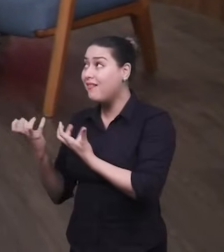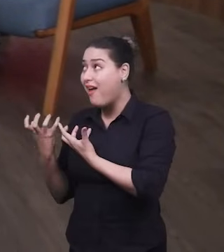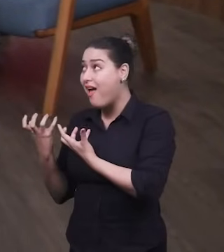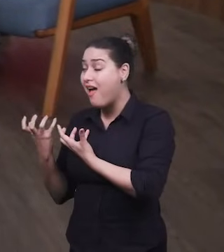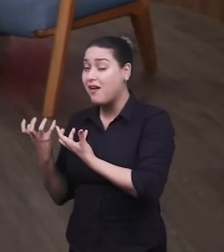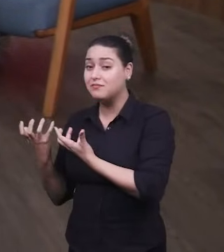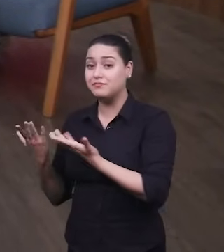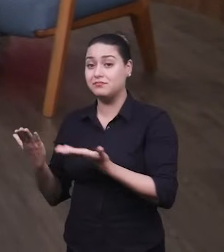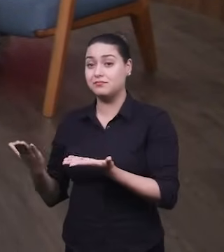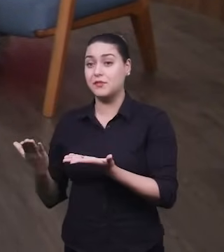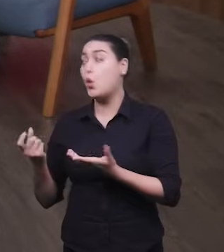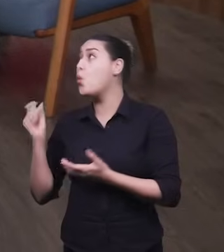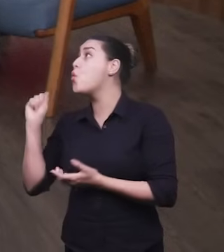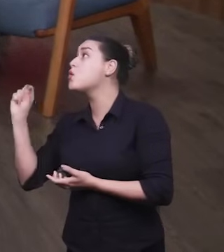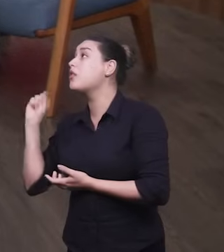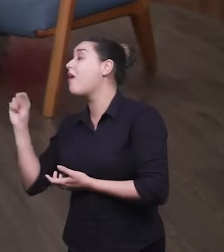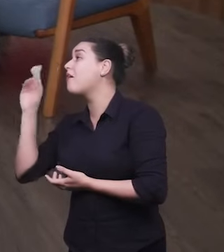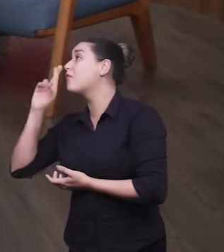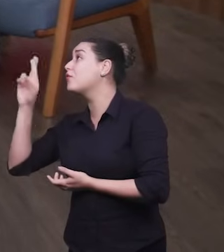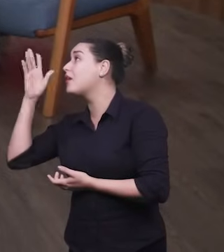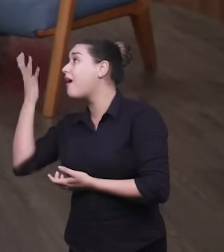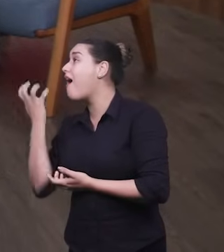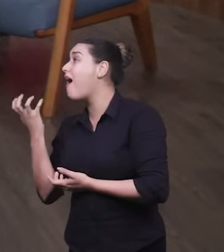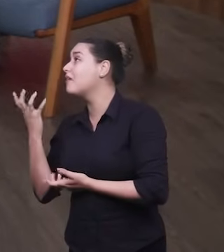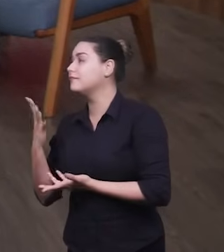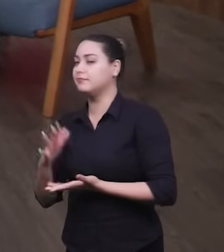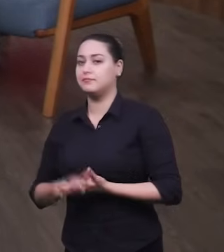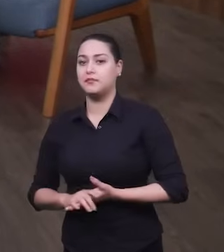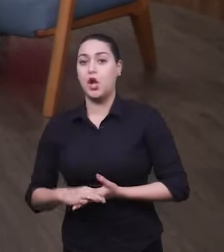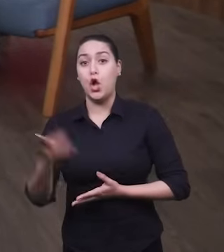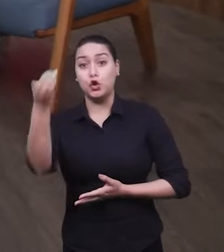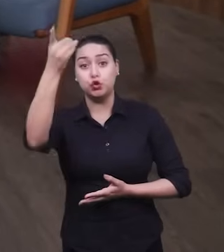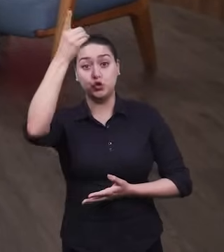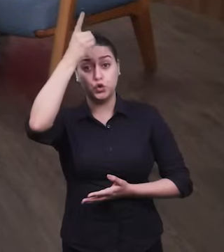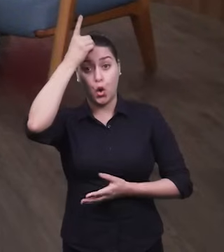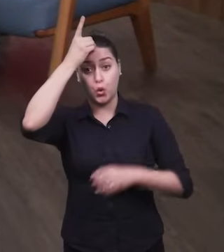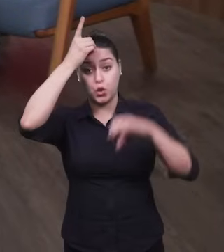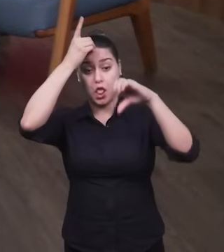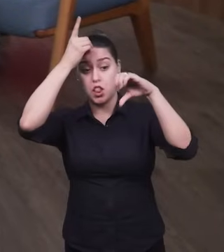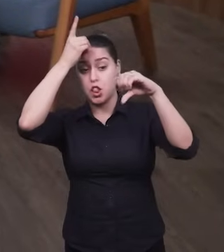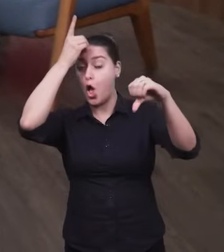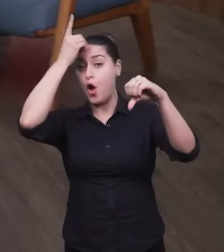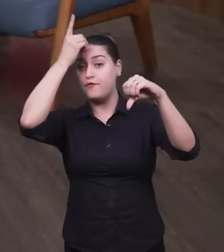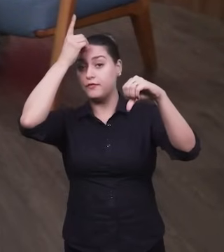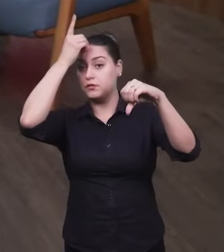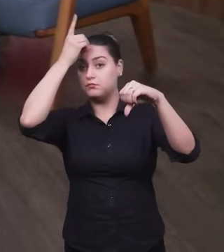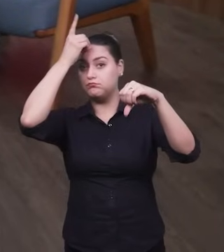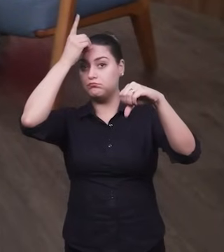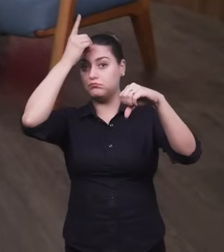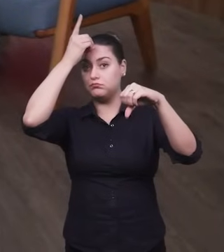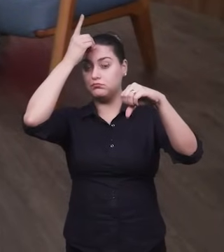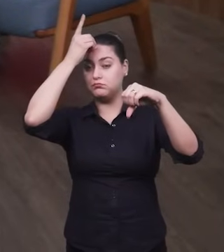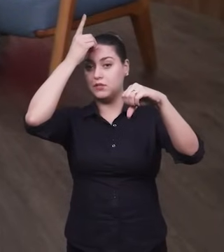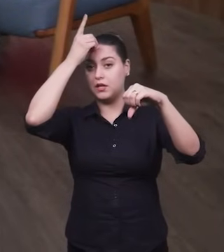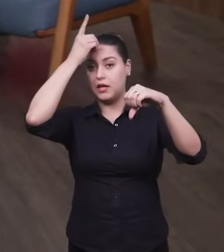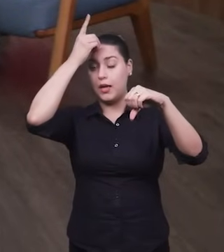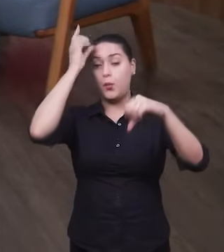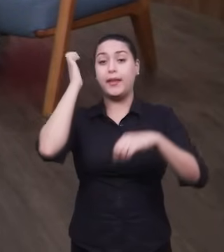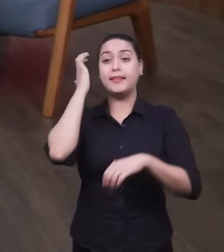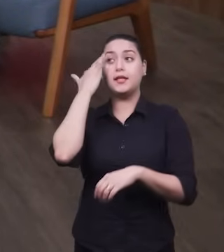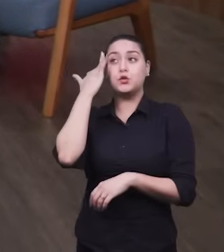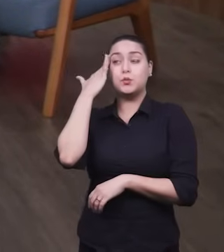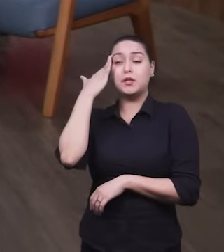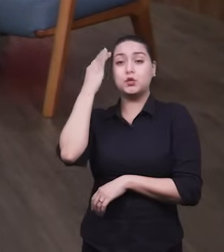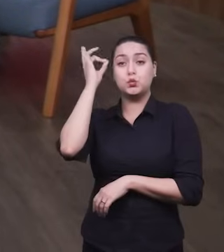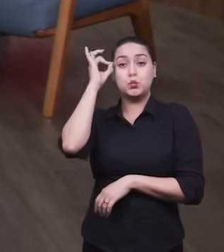a adoração a Ele. Além do que, quando a gente fala de dons, são 9. Nós falamos alguma flores, coisinha. plural, né? Mas você tem o discernimento